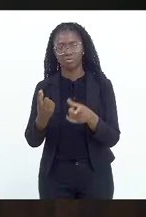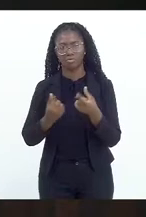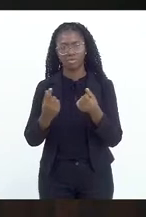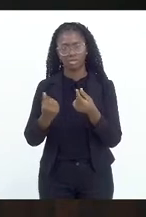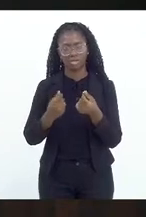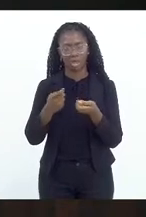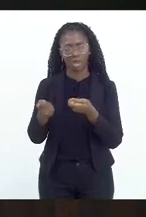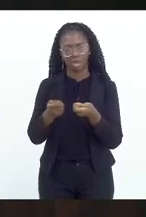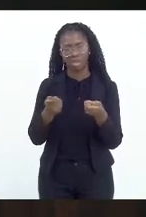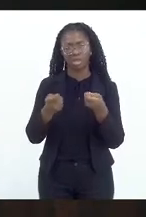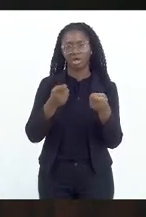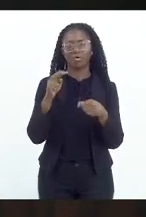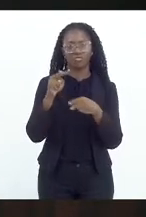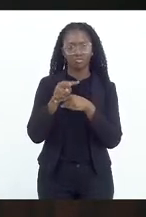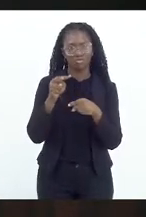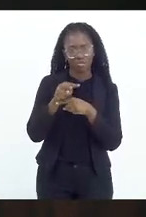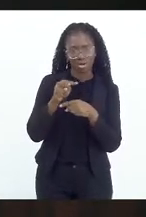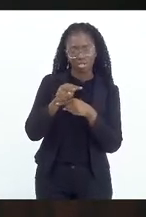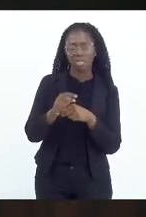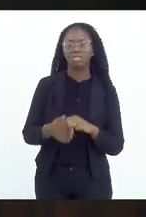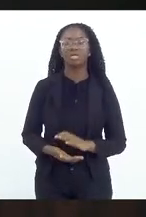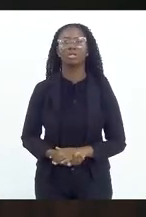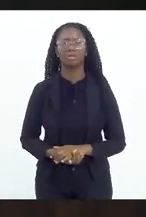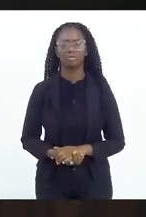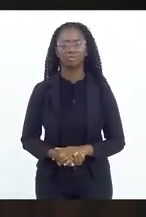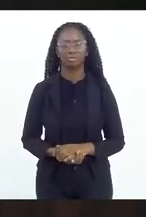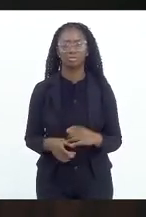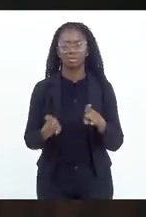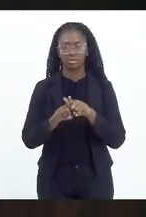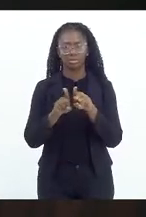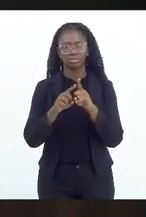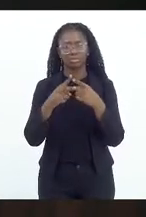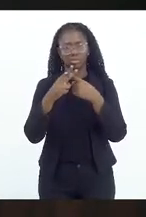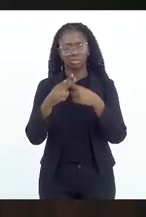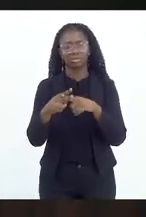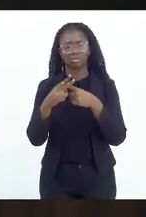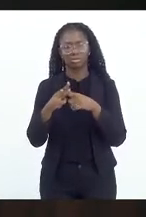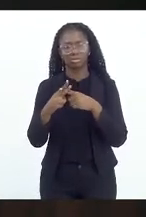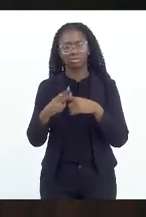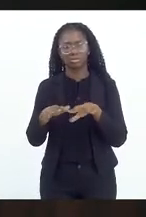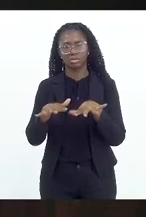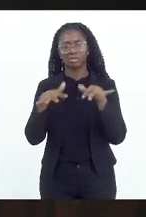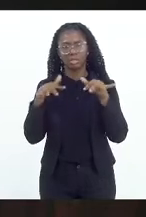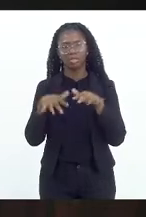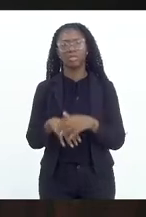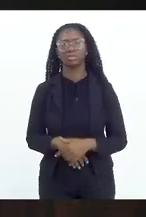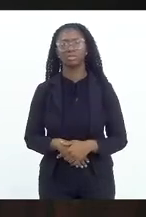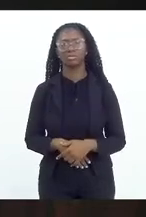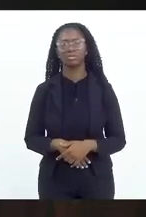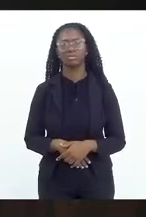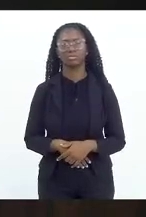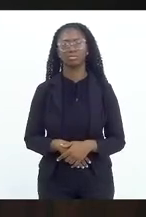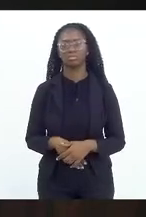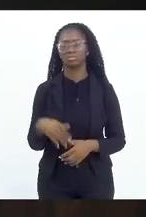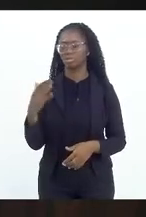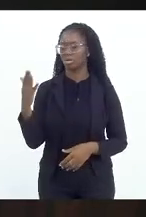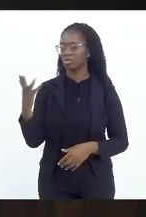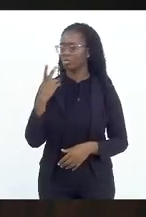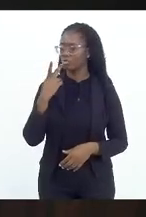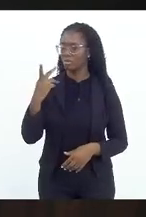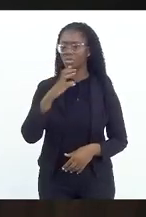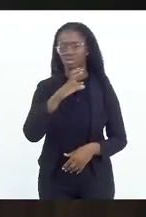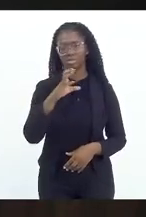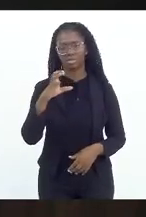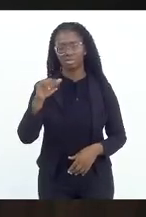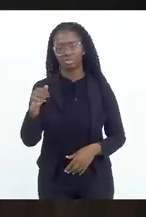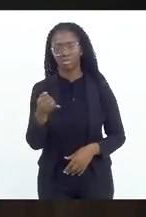Finanças, Fiscalização Financeira e Controle, e as emendas de plenário. Para emitir parecer pela CCJ, deputado